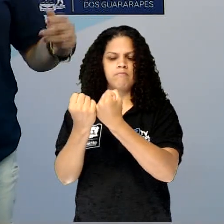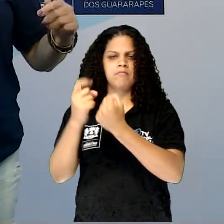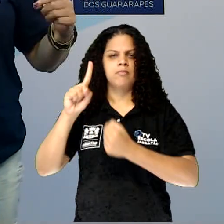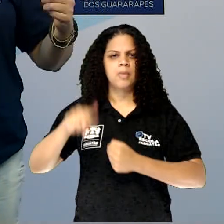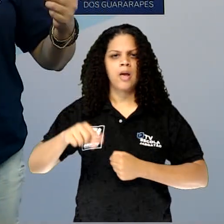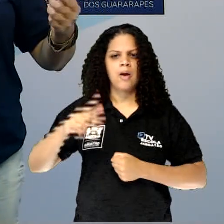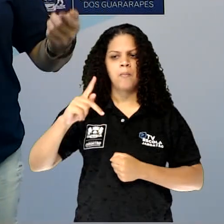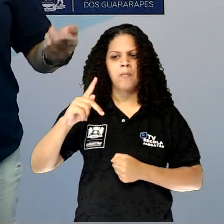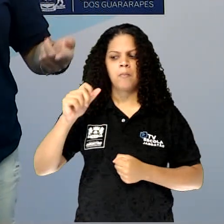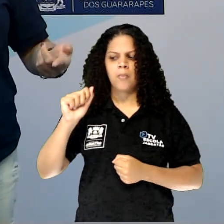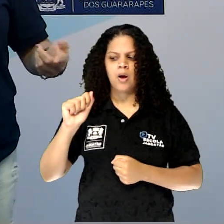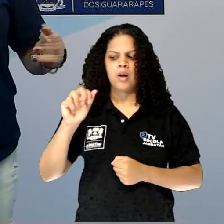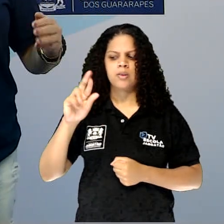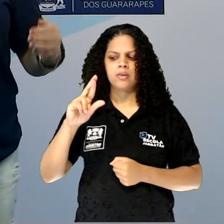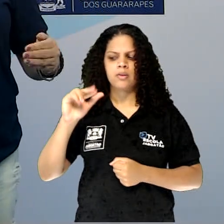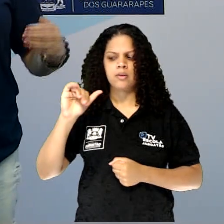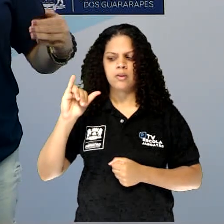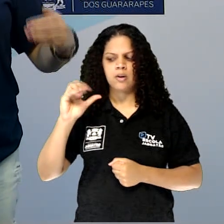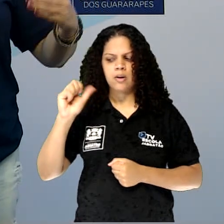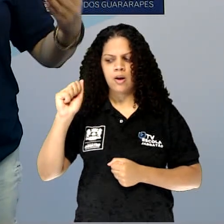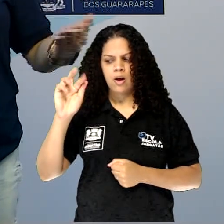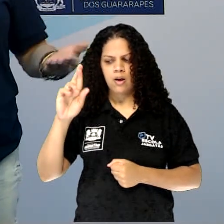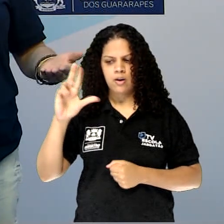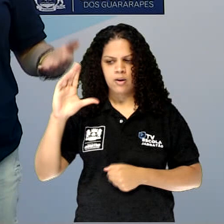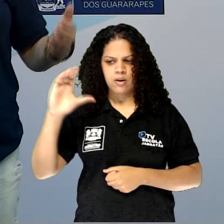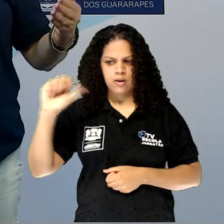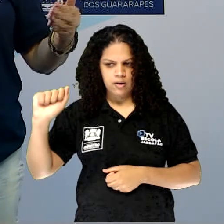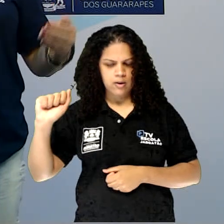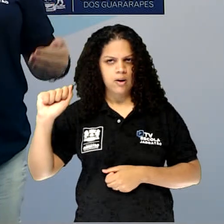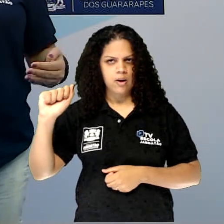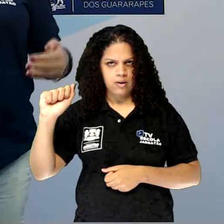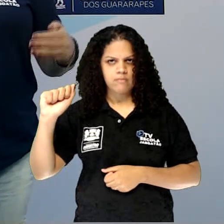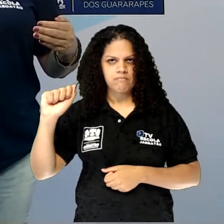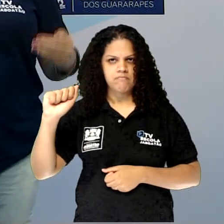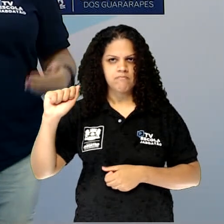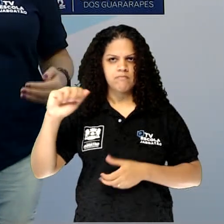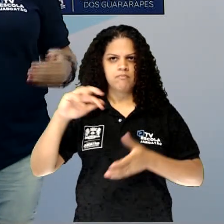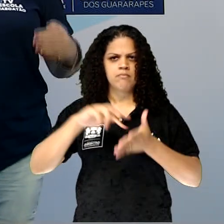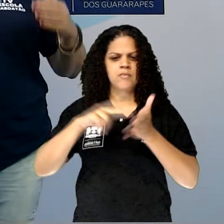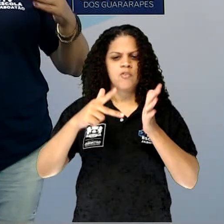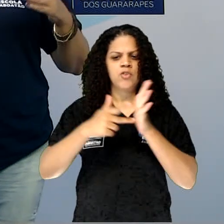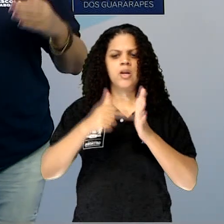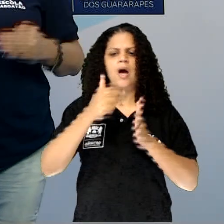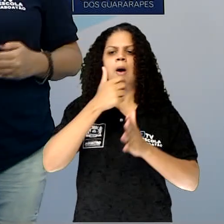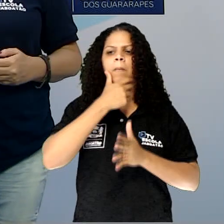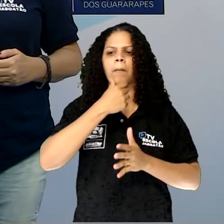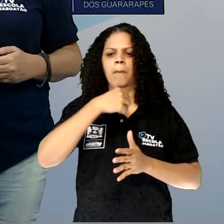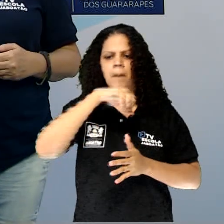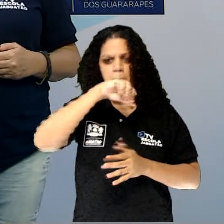patriarcal, que vem de patriarca, que vem de pai, ou seja, sociedades